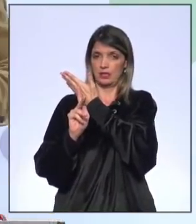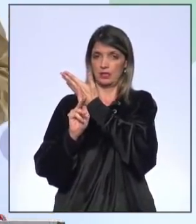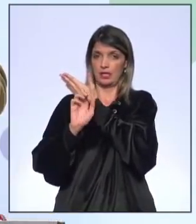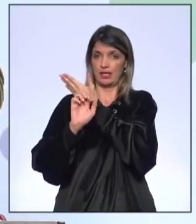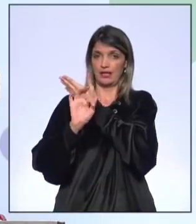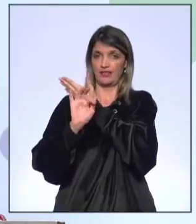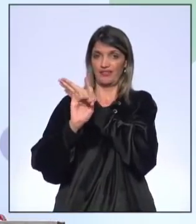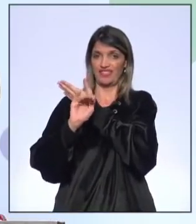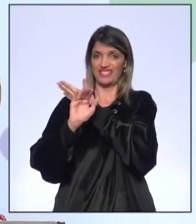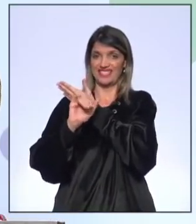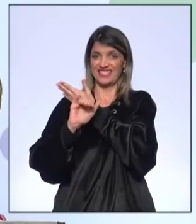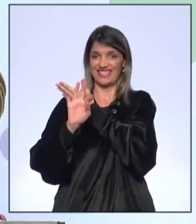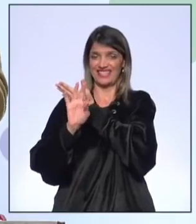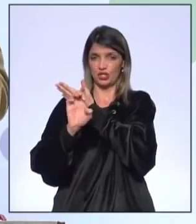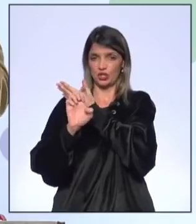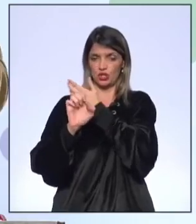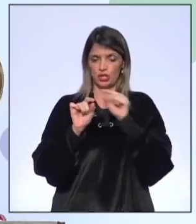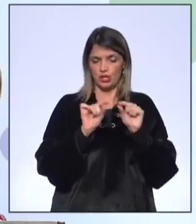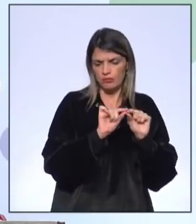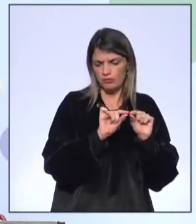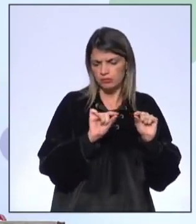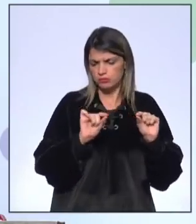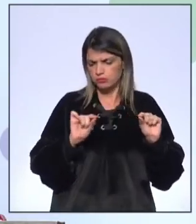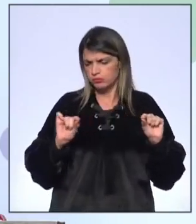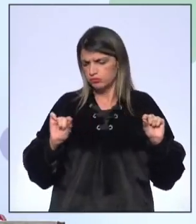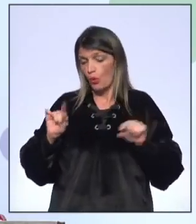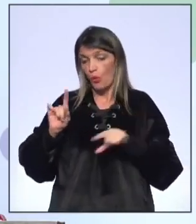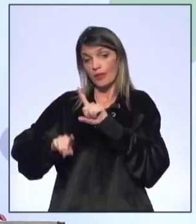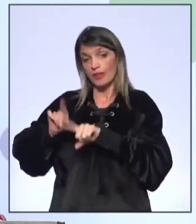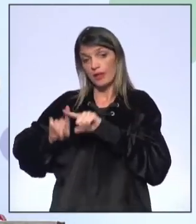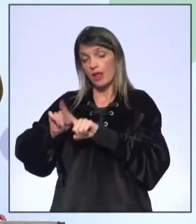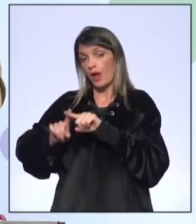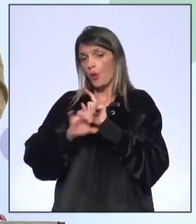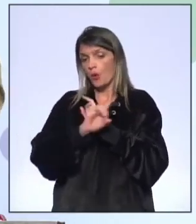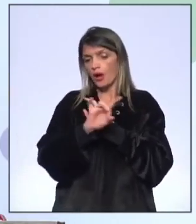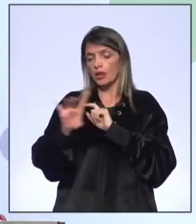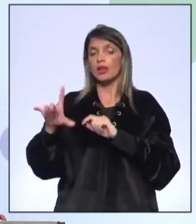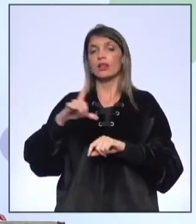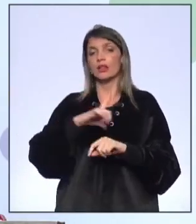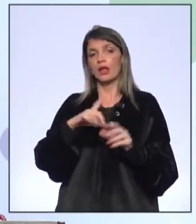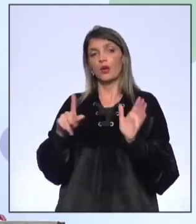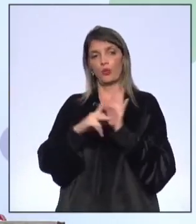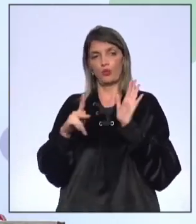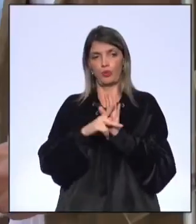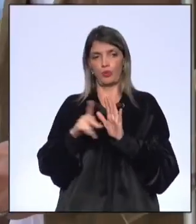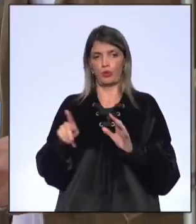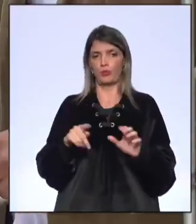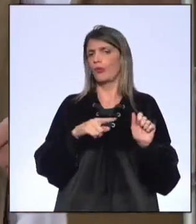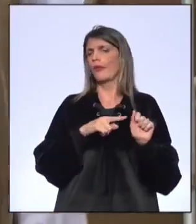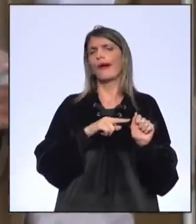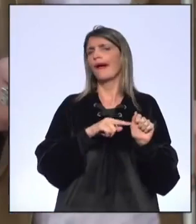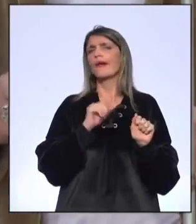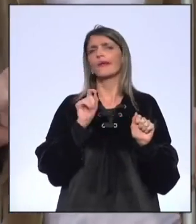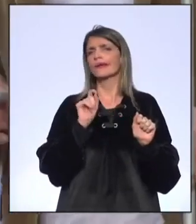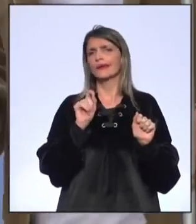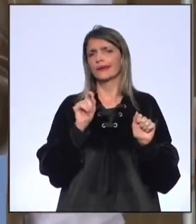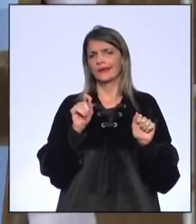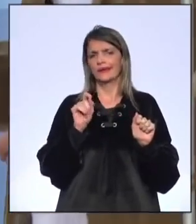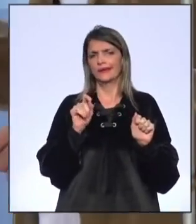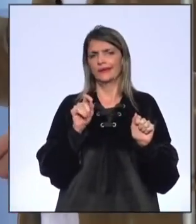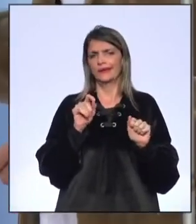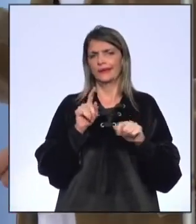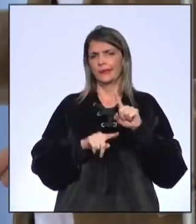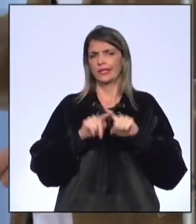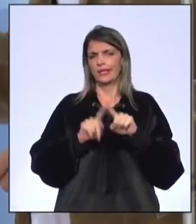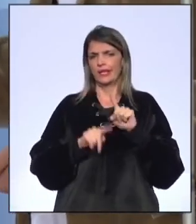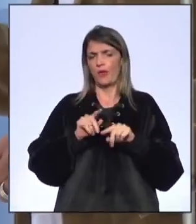do material, tá? Isso é importante saber. Cada material tem um coeficiente de condução, tá? O que é o A? É a área desse material,